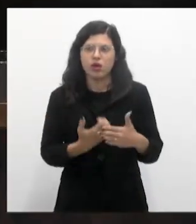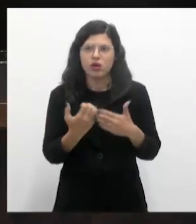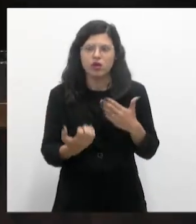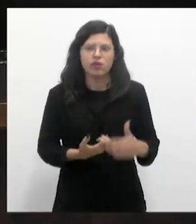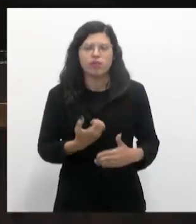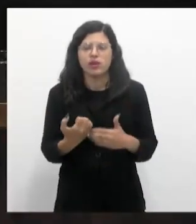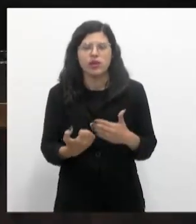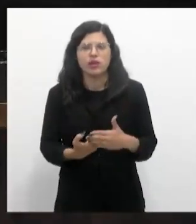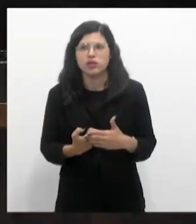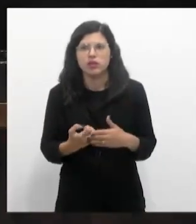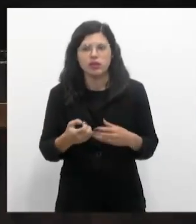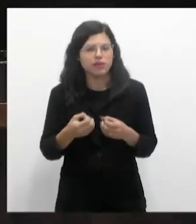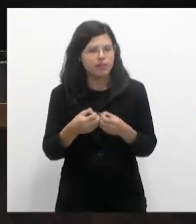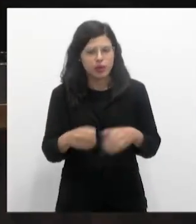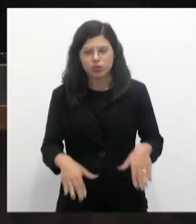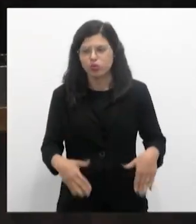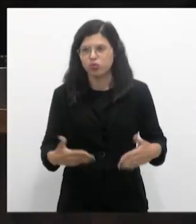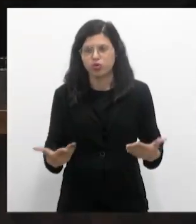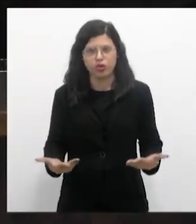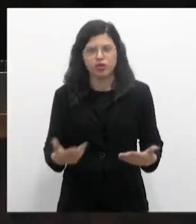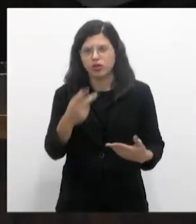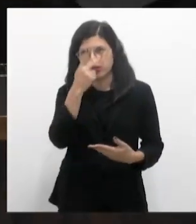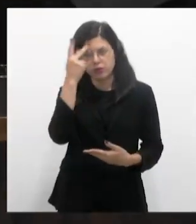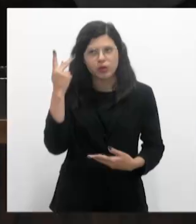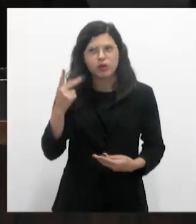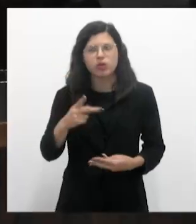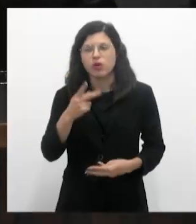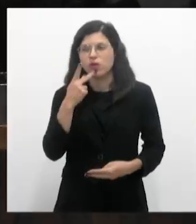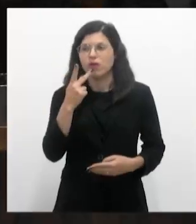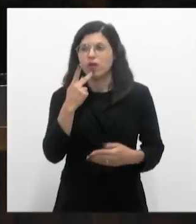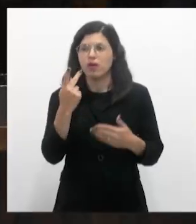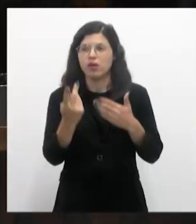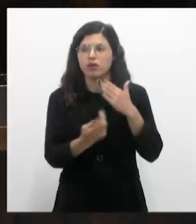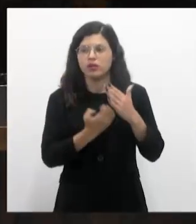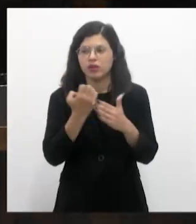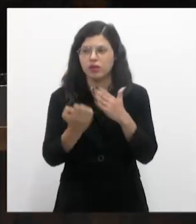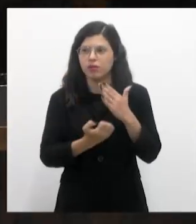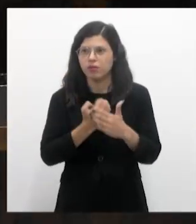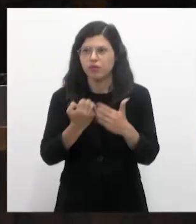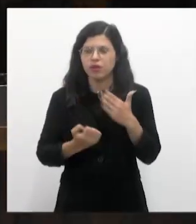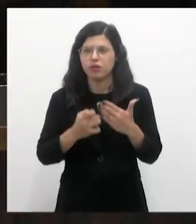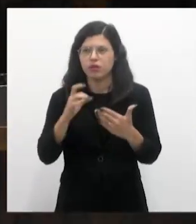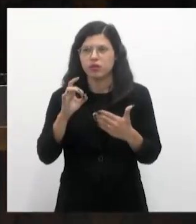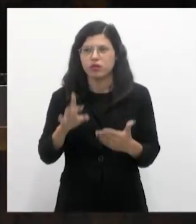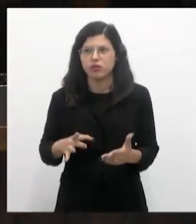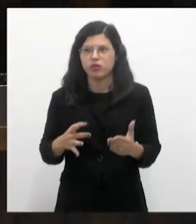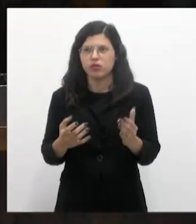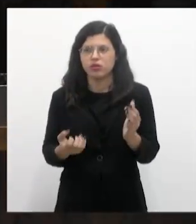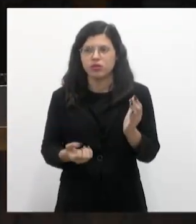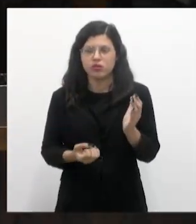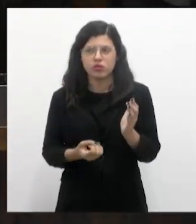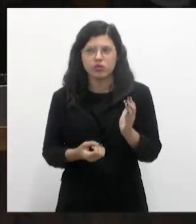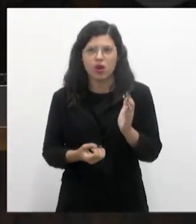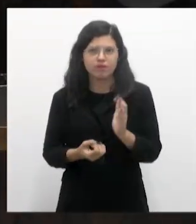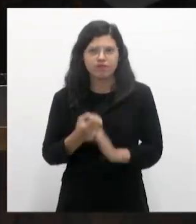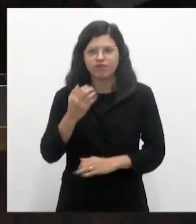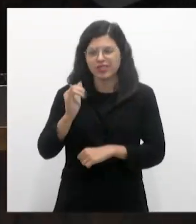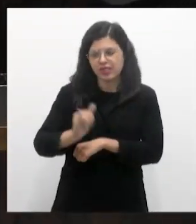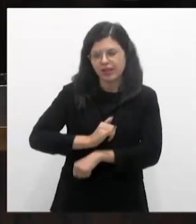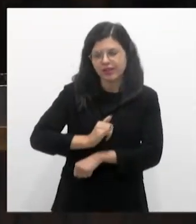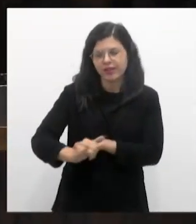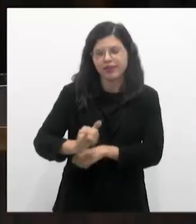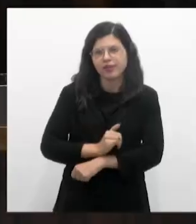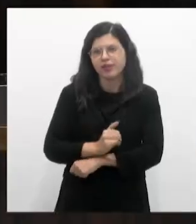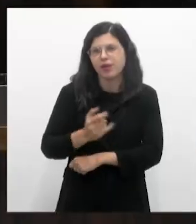já conheci na minha vida. Eu tenho que dizer o seguinte: Águas do Rio só sabe criar dispositivo para aumentar para o